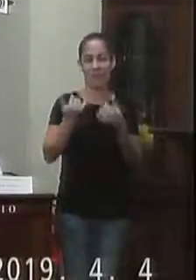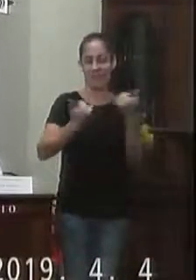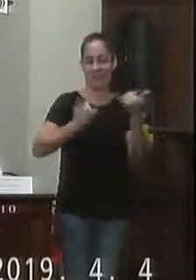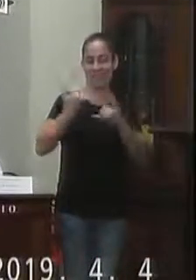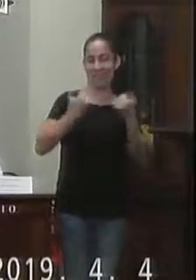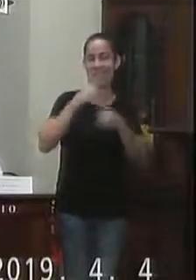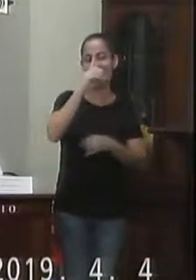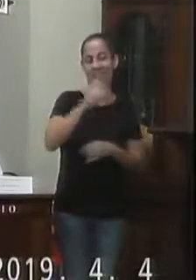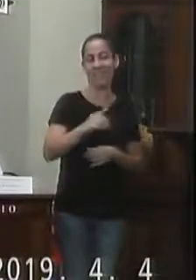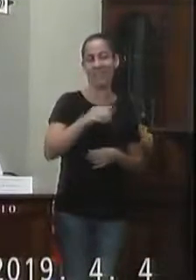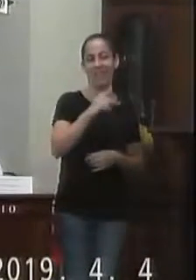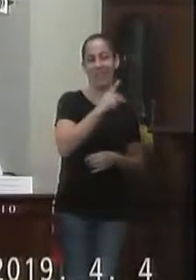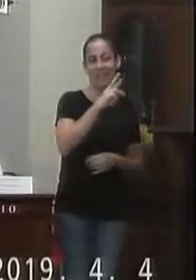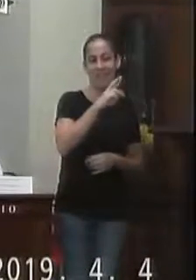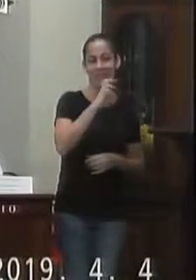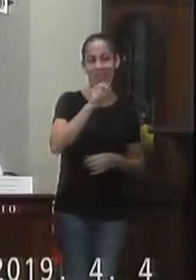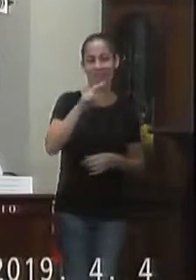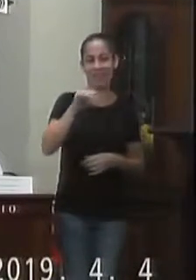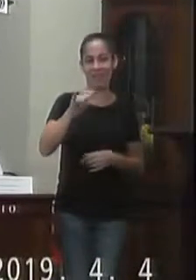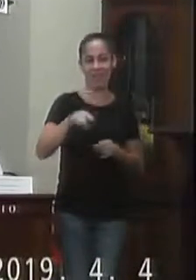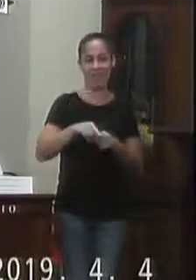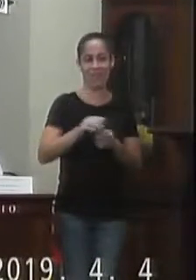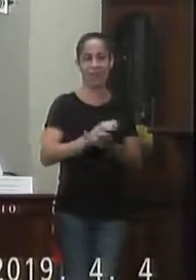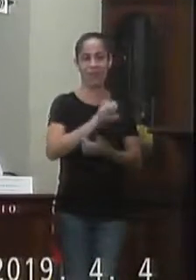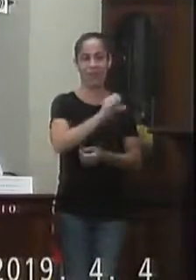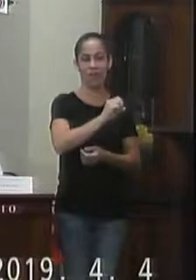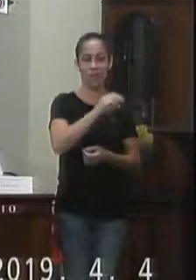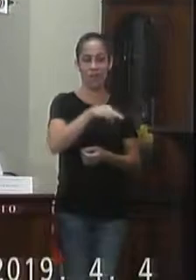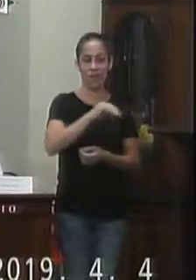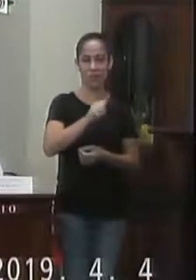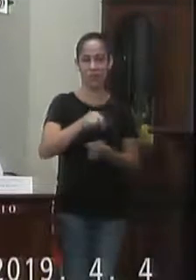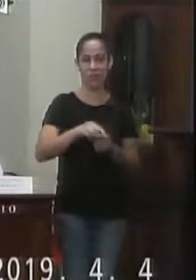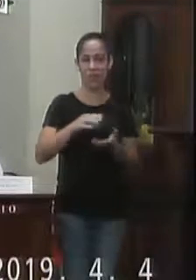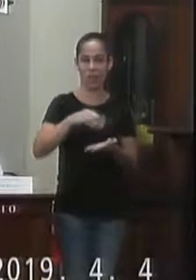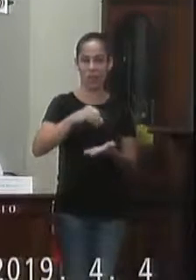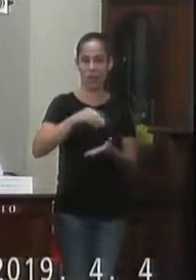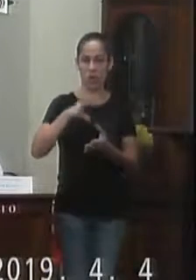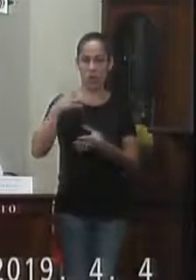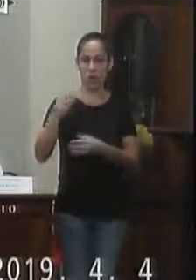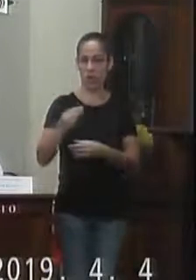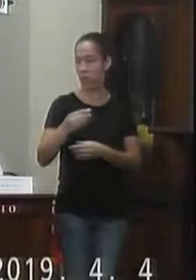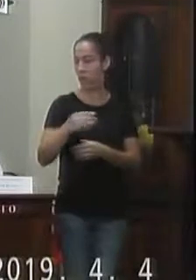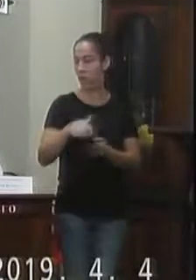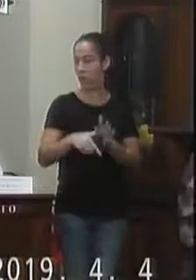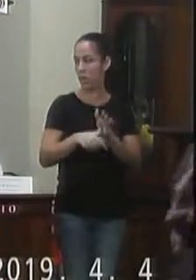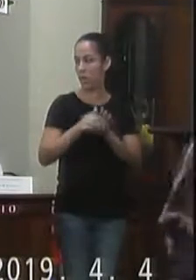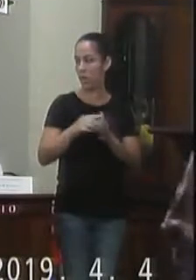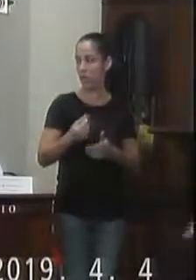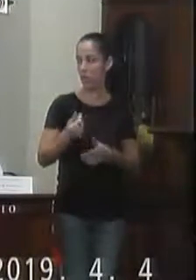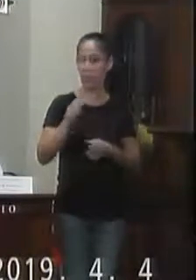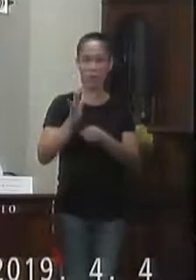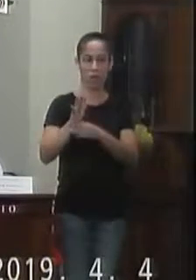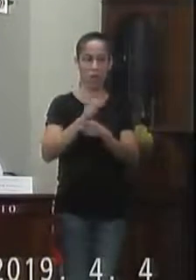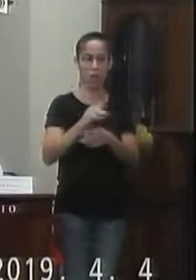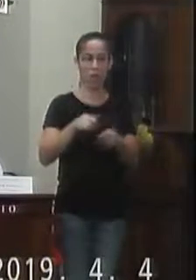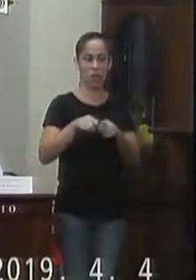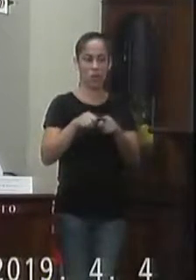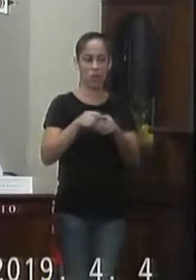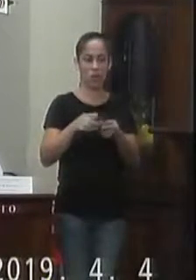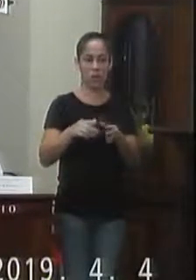à diretora do Previ, Sônia Cristina Vasconcelos, que envia cópia de todos os aditamentos de ajuda de custo recebido pela